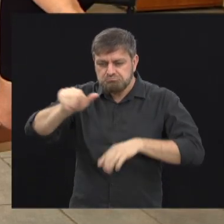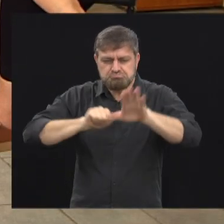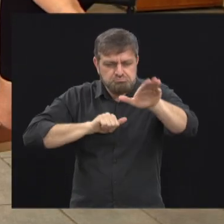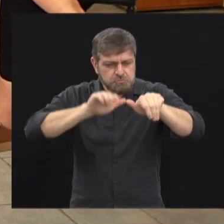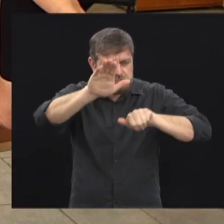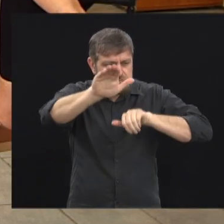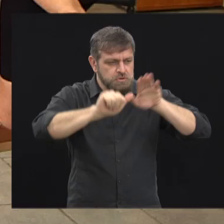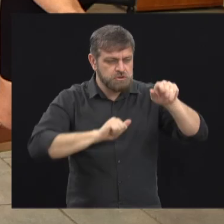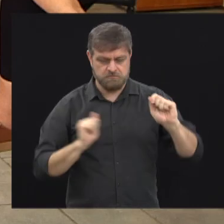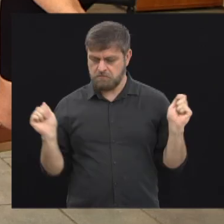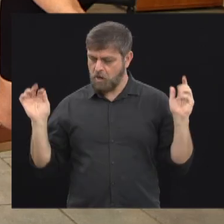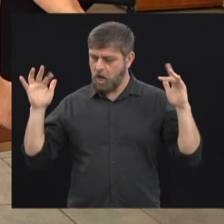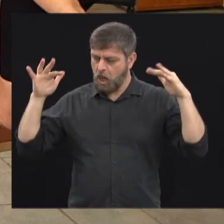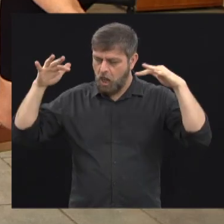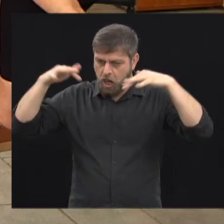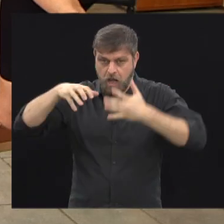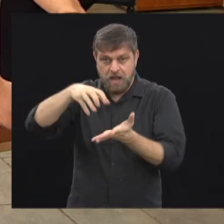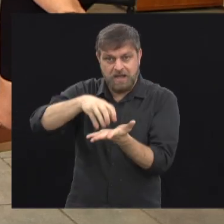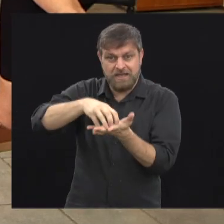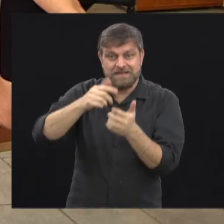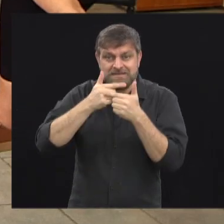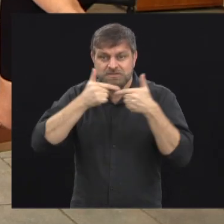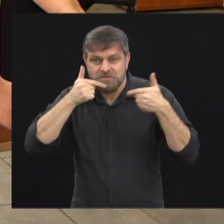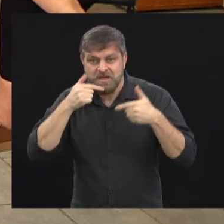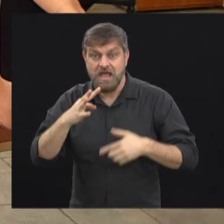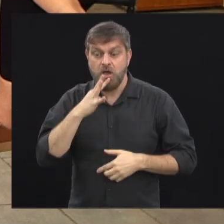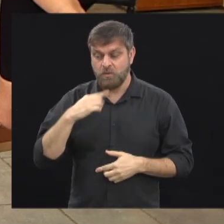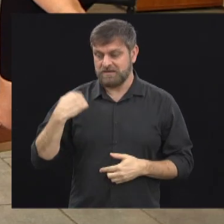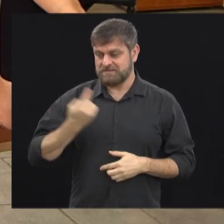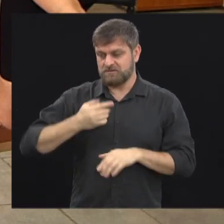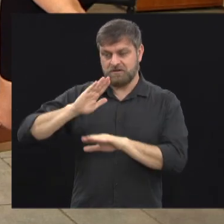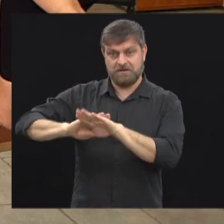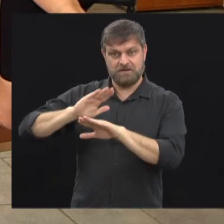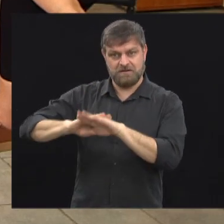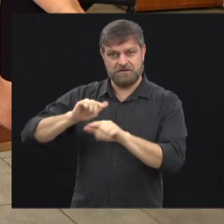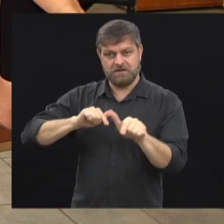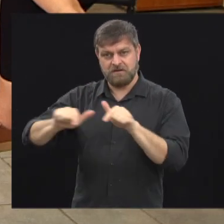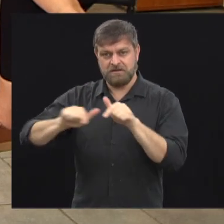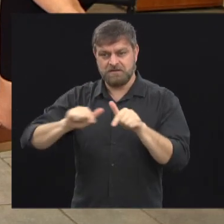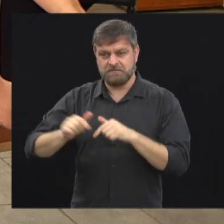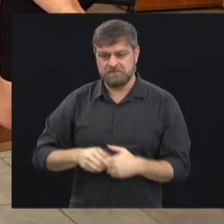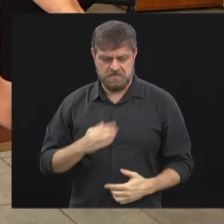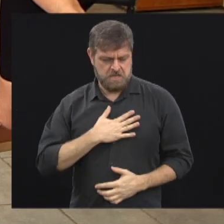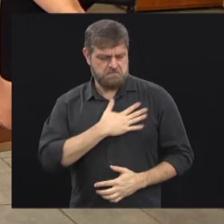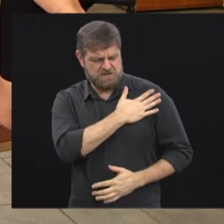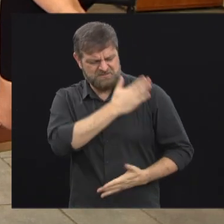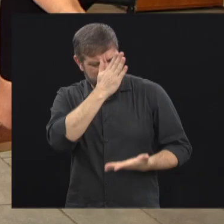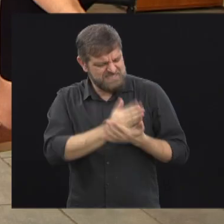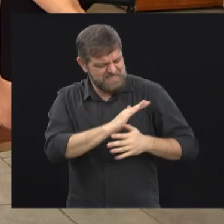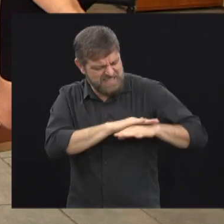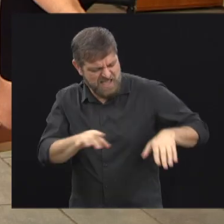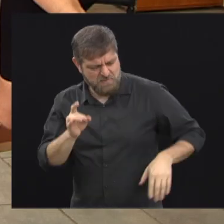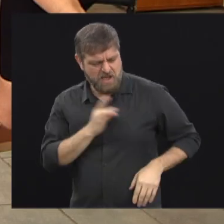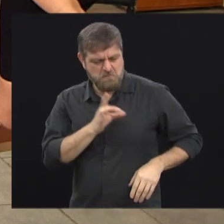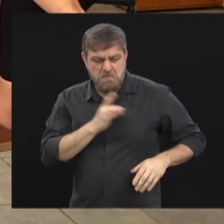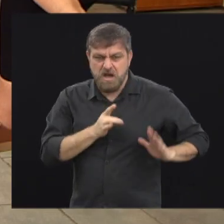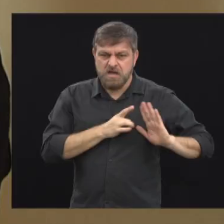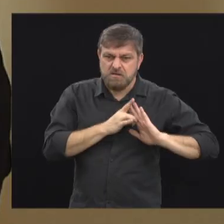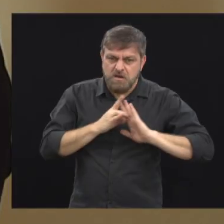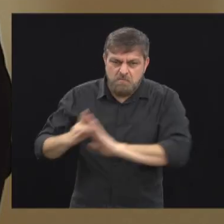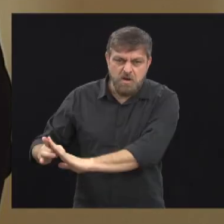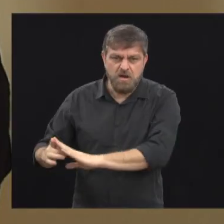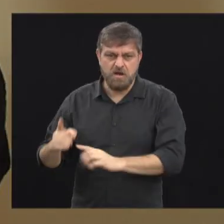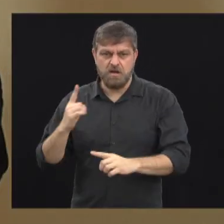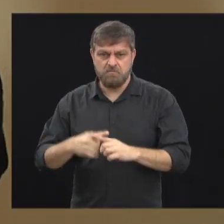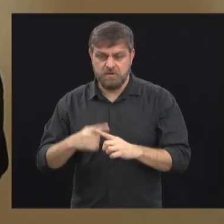as pessoas aqui dentro para que elas conheçam o nosso trabalho e eliminem os medos, né, as barreiras, que às vezes muito